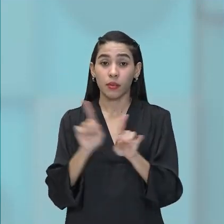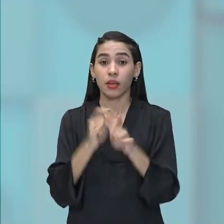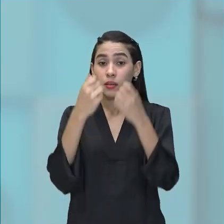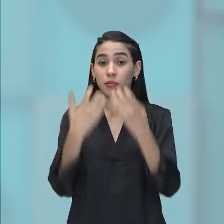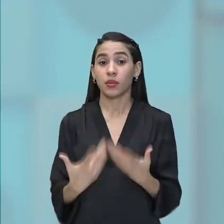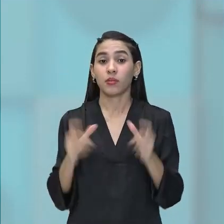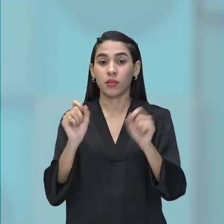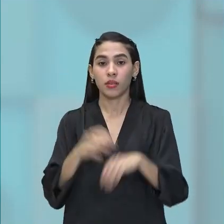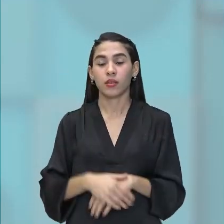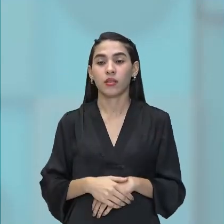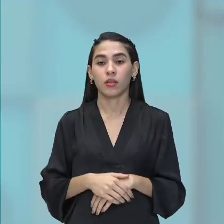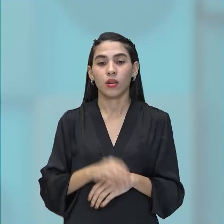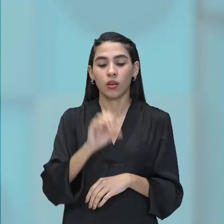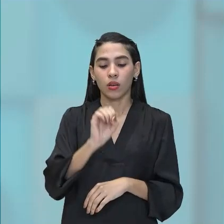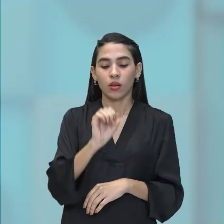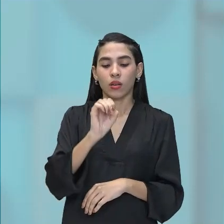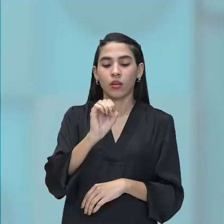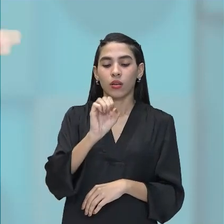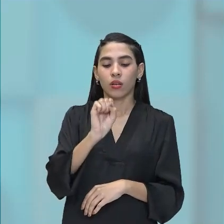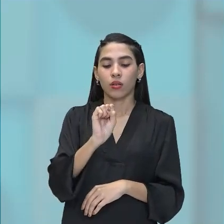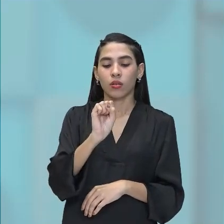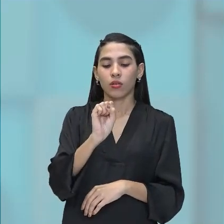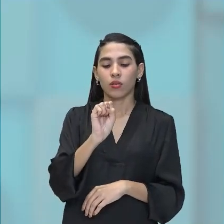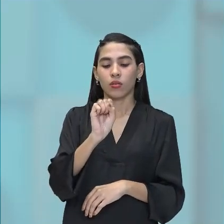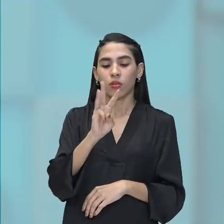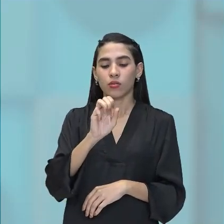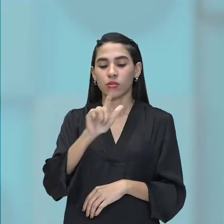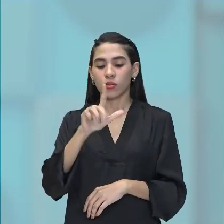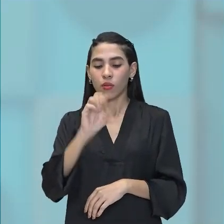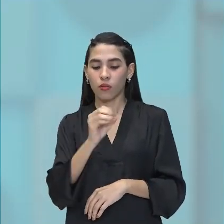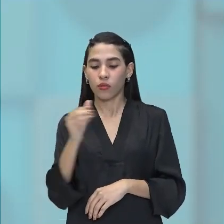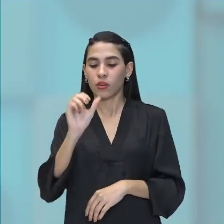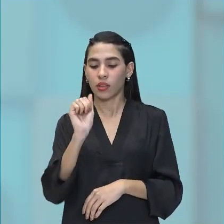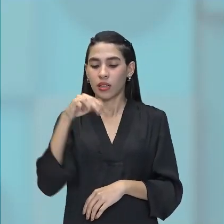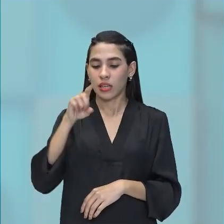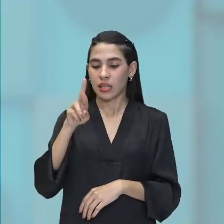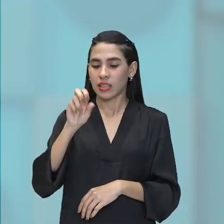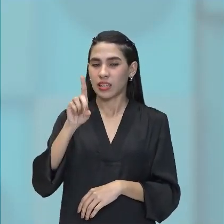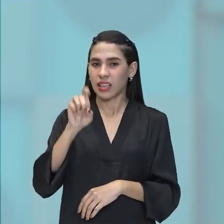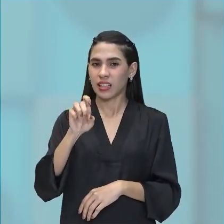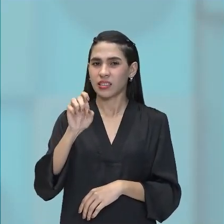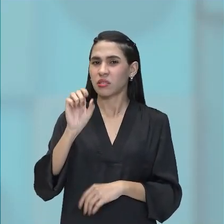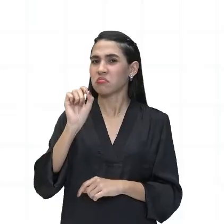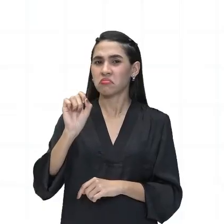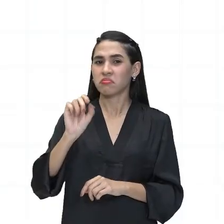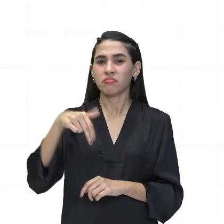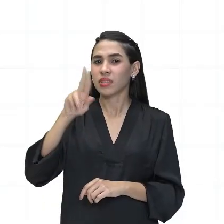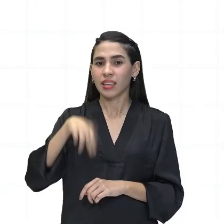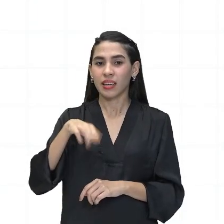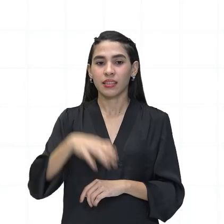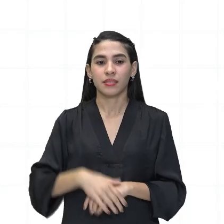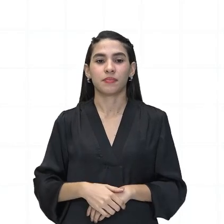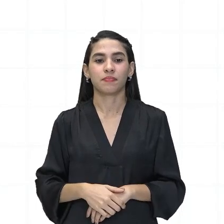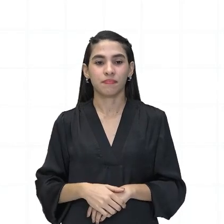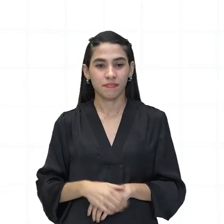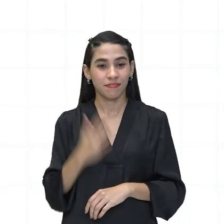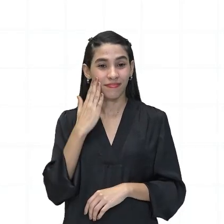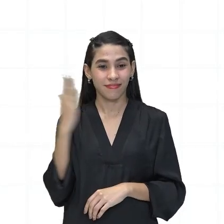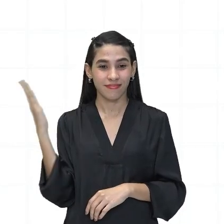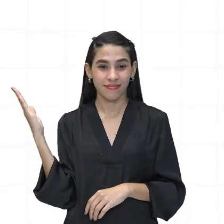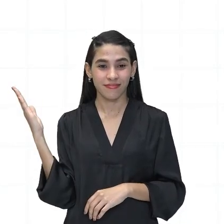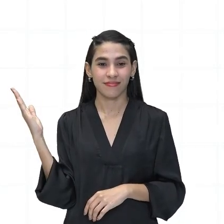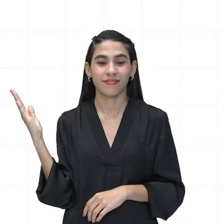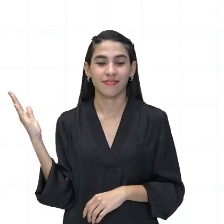Com Oswald de Andrade. Quem é Oswald de Andrade, professora? Vamos ver aí, olha só. Oswald de